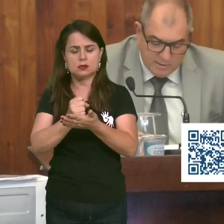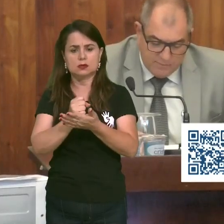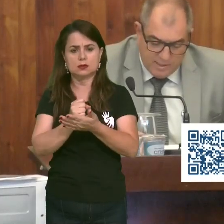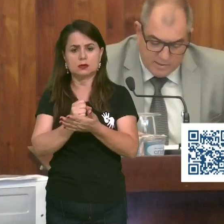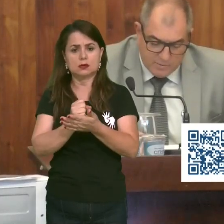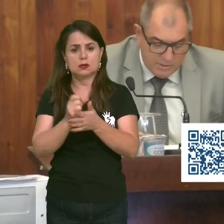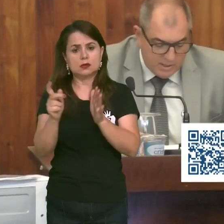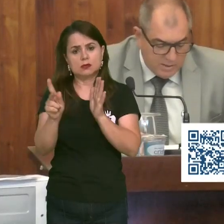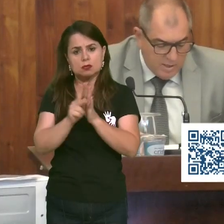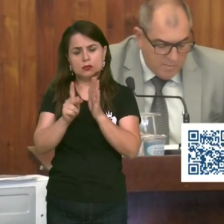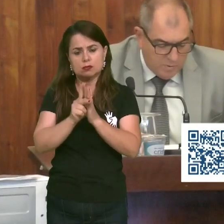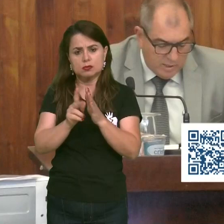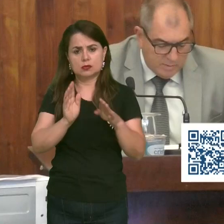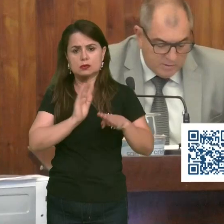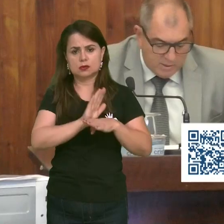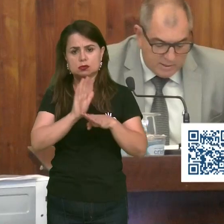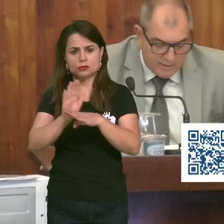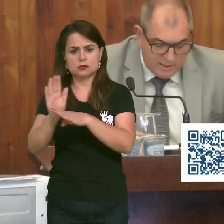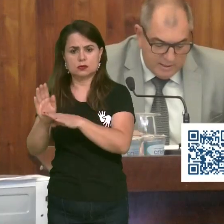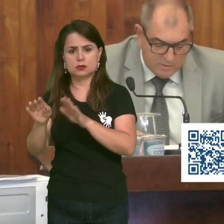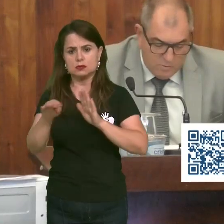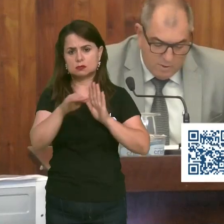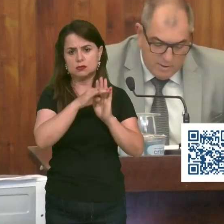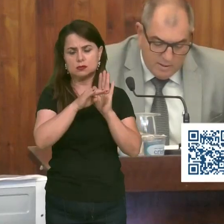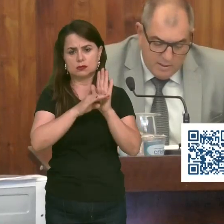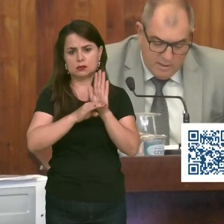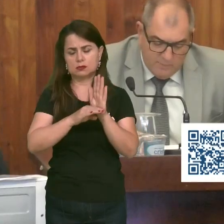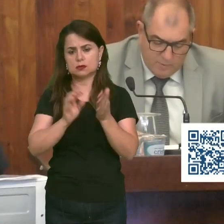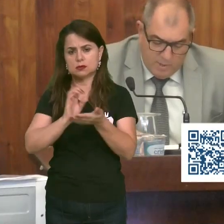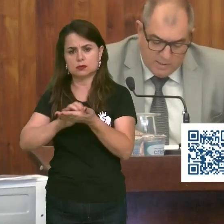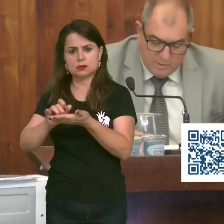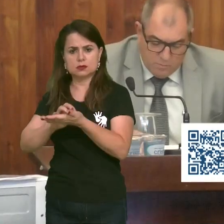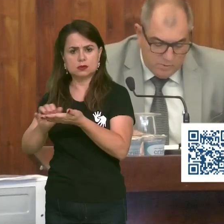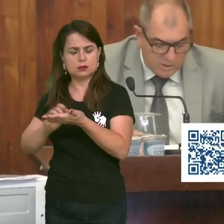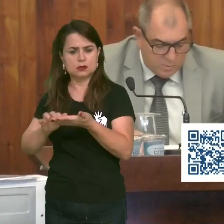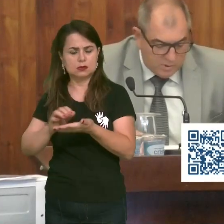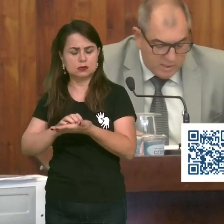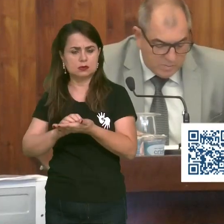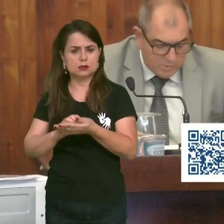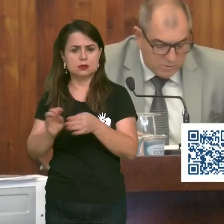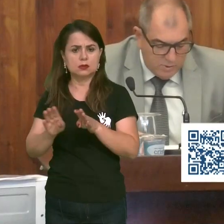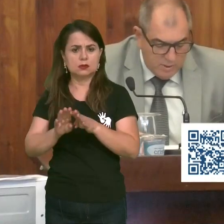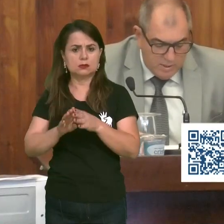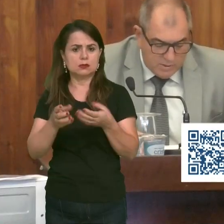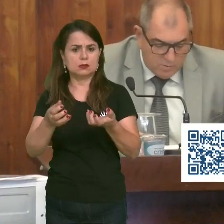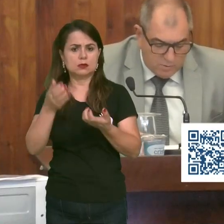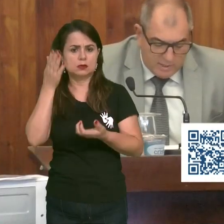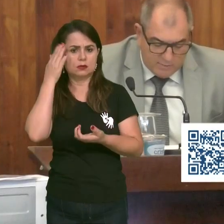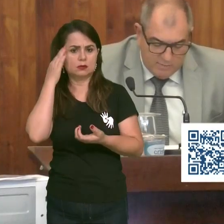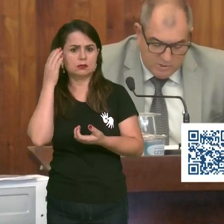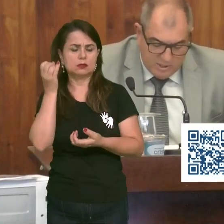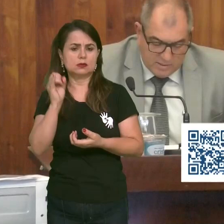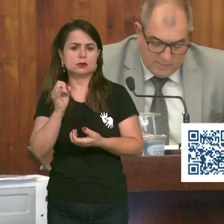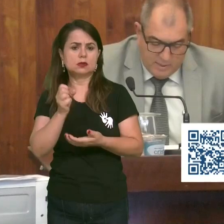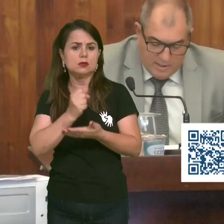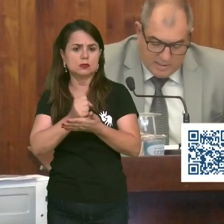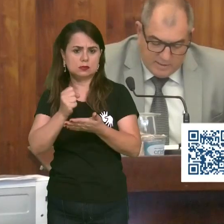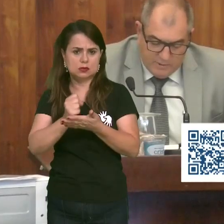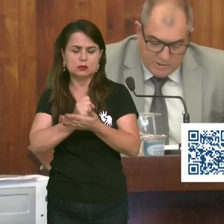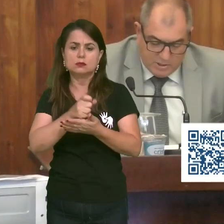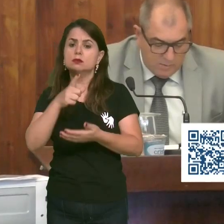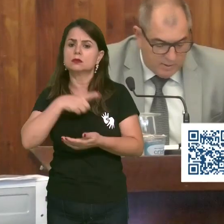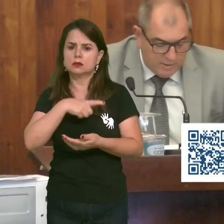as demandas diversas urgente programas da nossa secretarias ou ainda informar se algum desse processo possui seu contrato em vigência